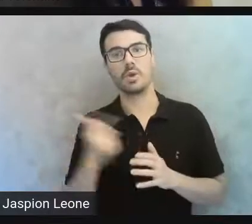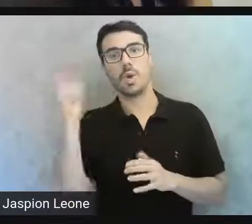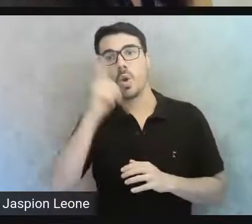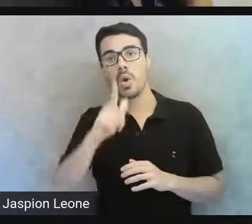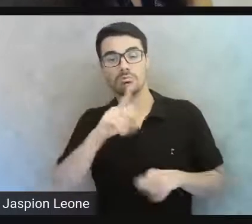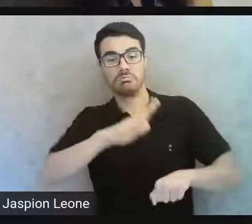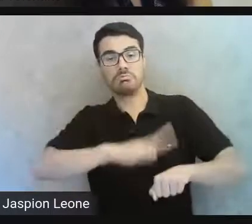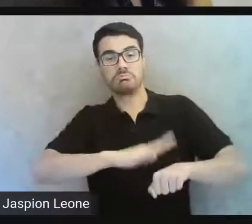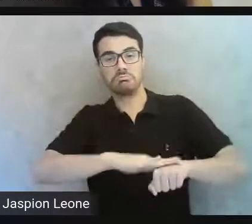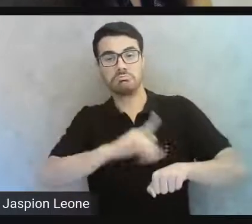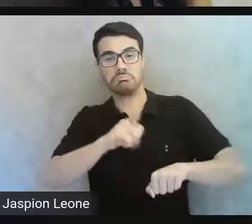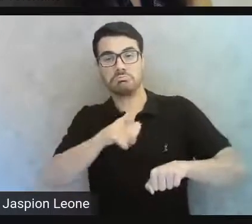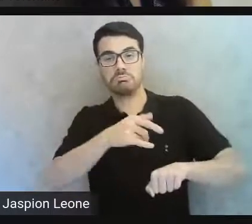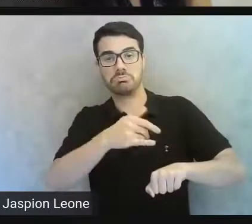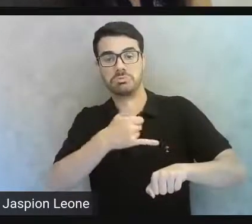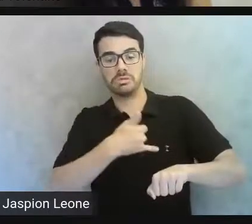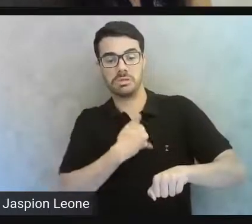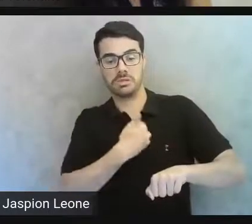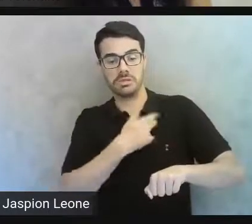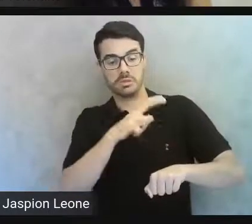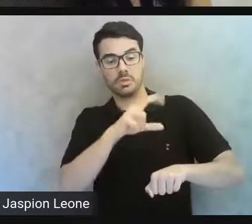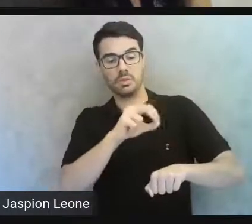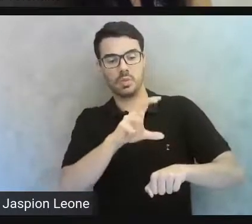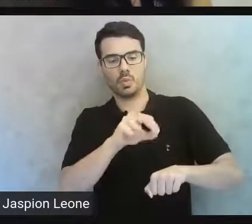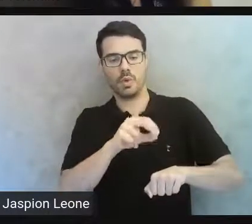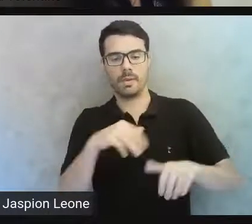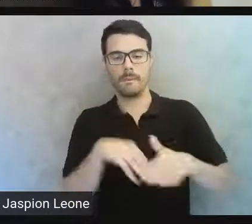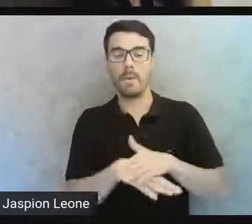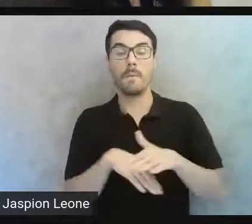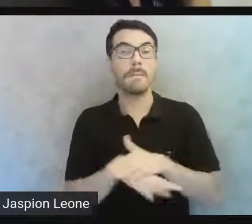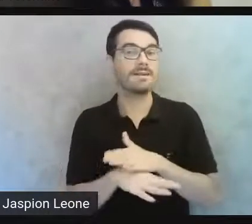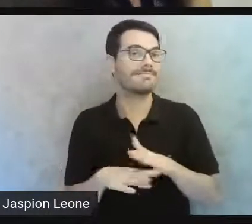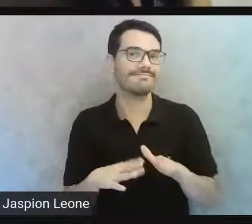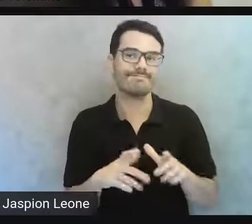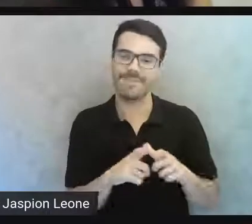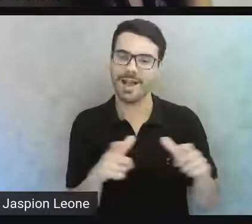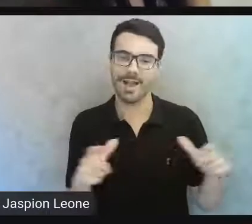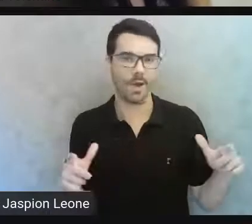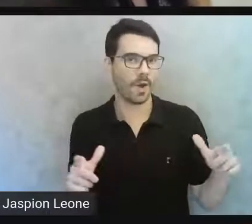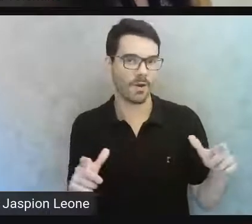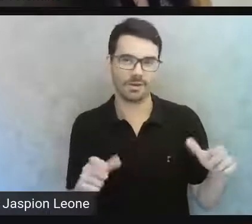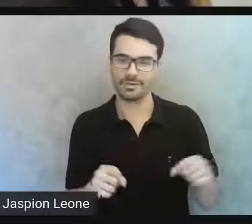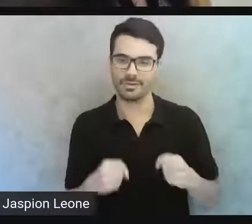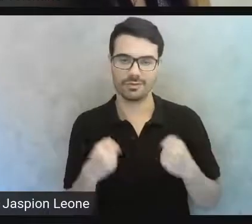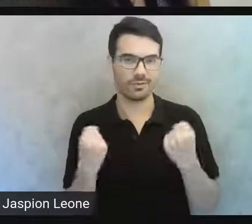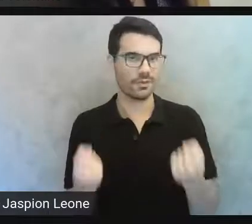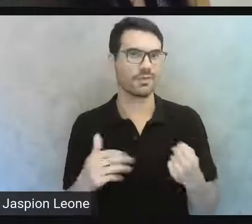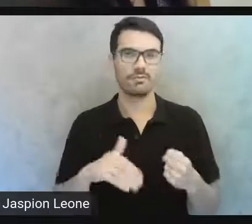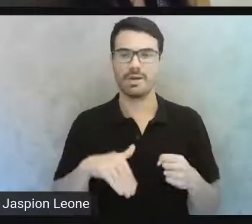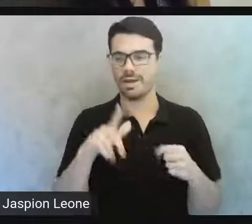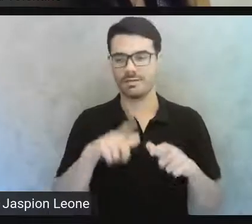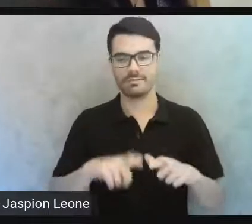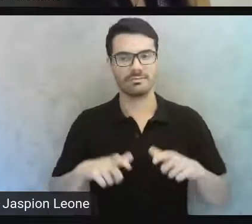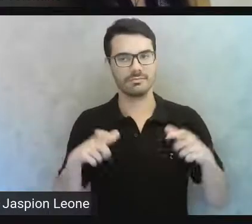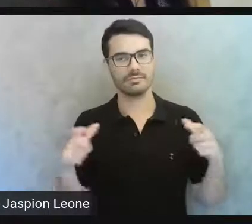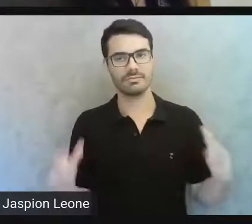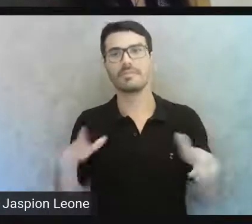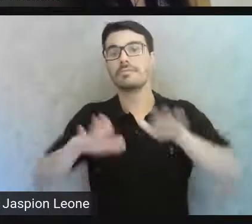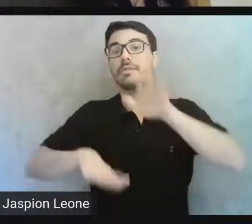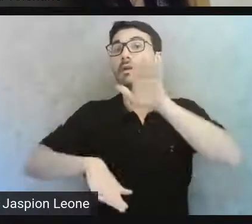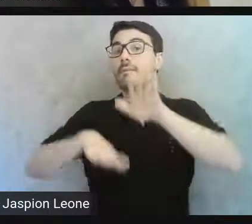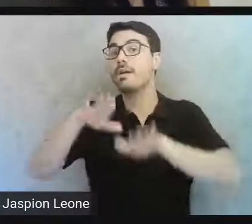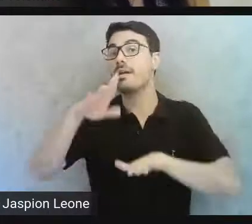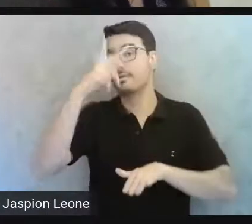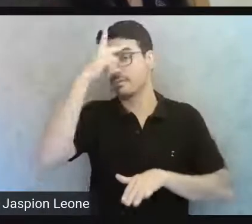anos de idade, ela vai ter que fazer um esforço de poupança muito maior ao longo da vida, né? Então isso vai variar de pessoa para pessoa, mas